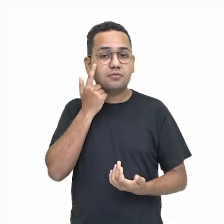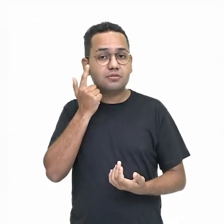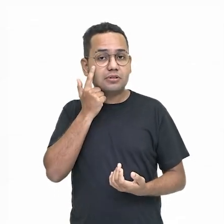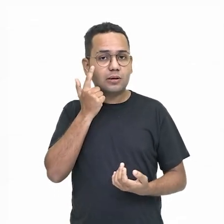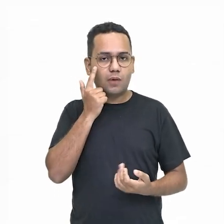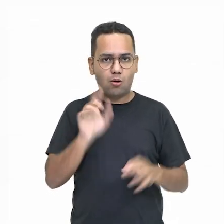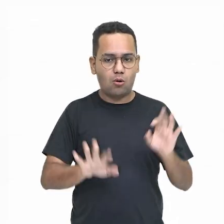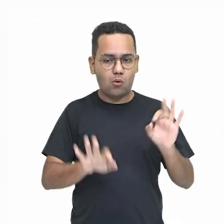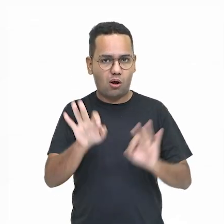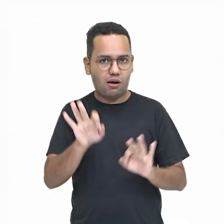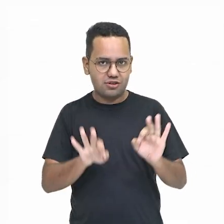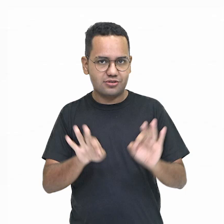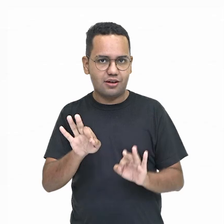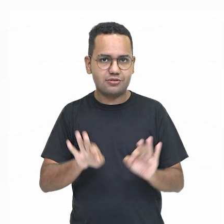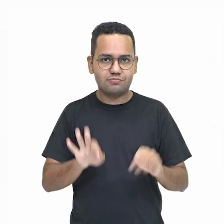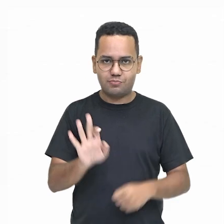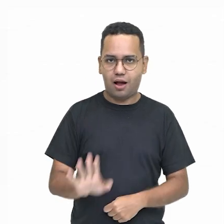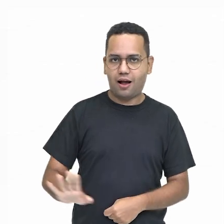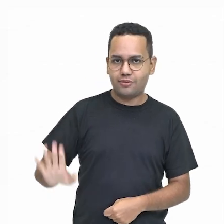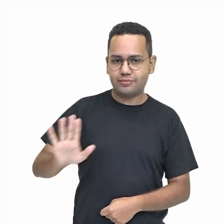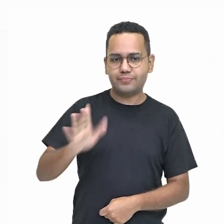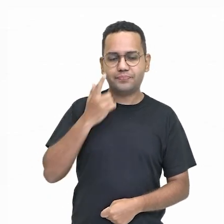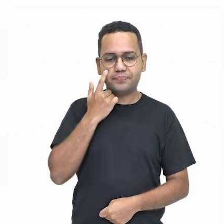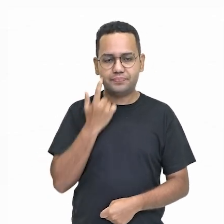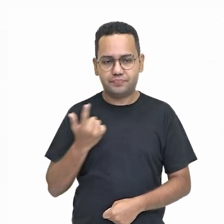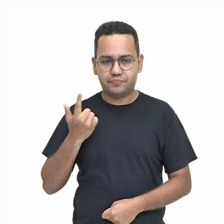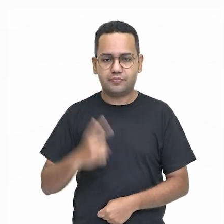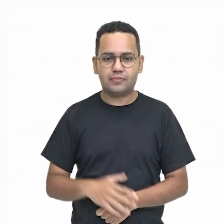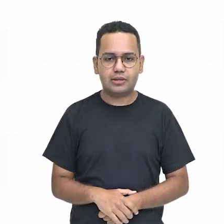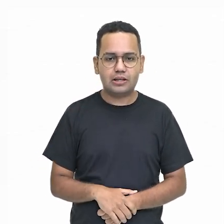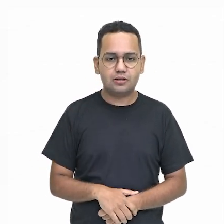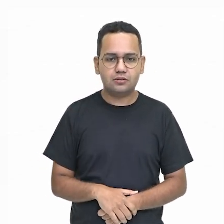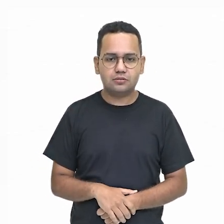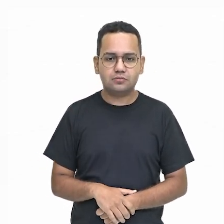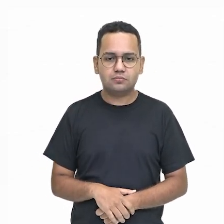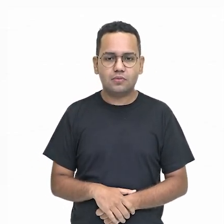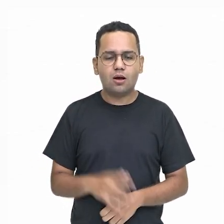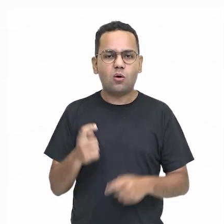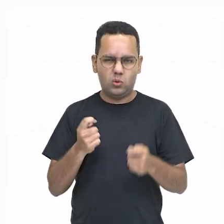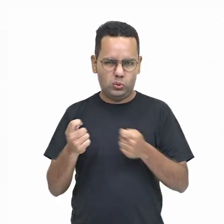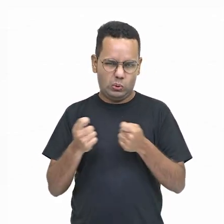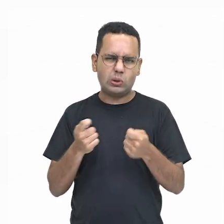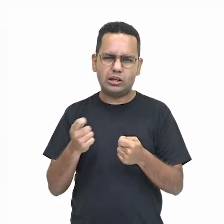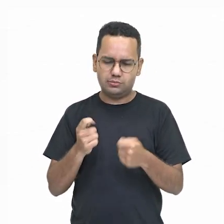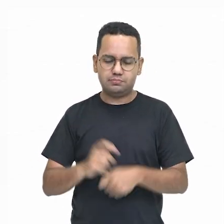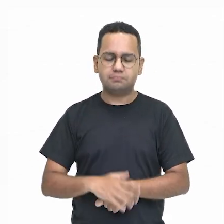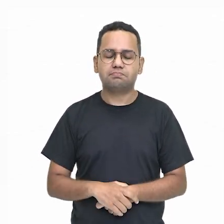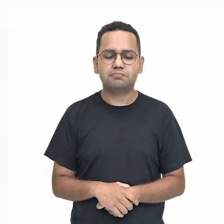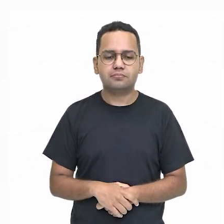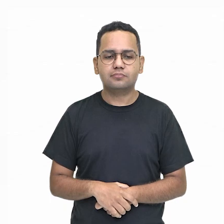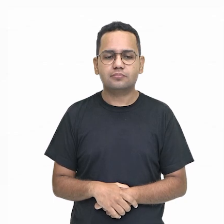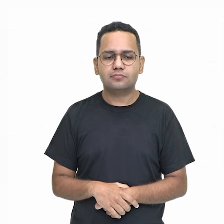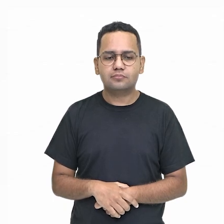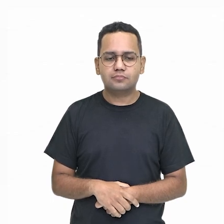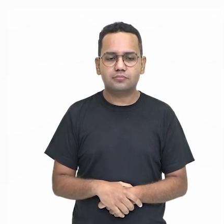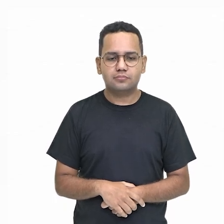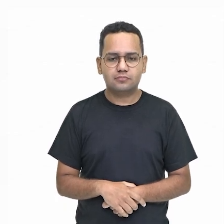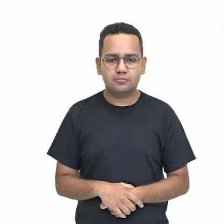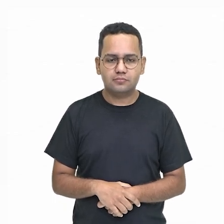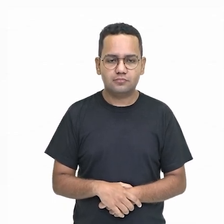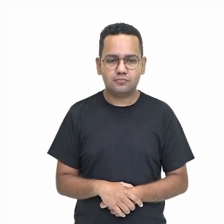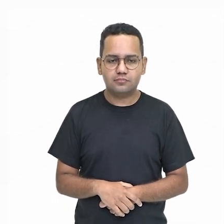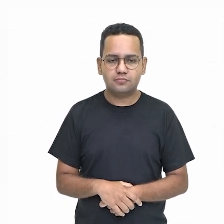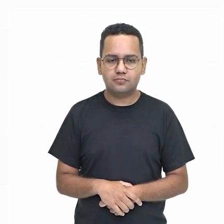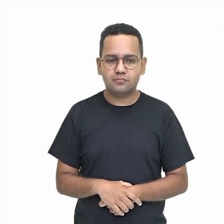nesse esquema que nós temos uma trajetória orientada certo essa trajetória é o lugar por onde